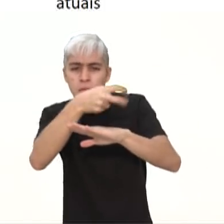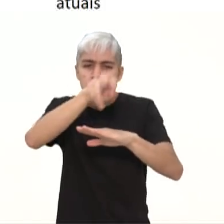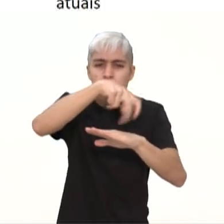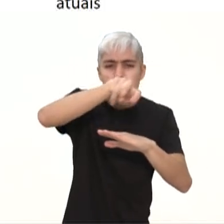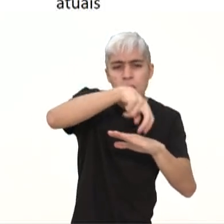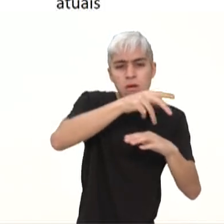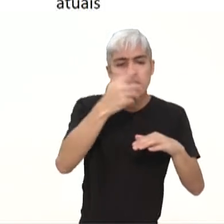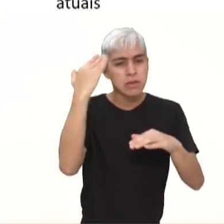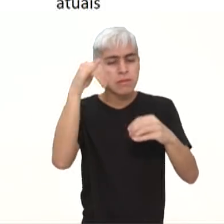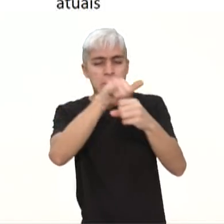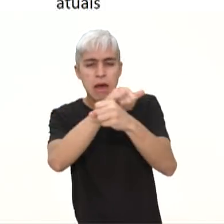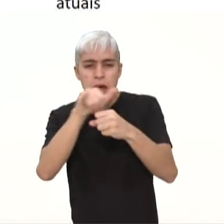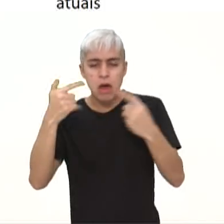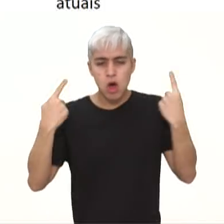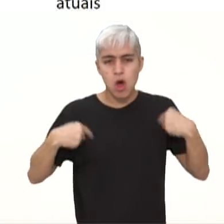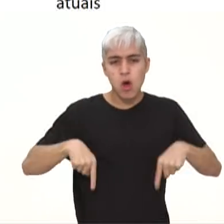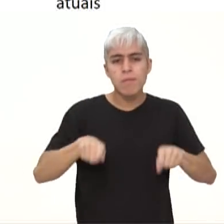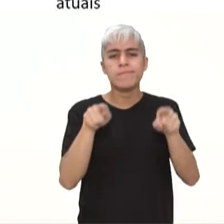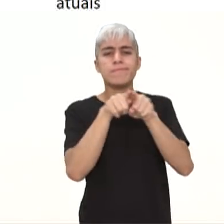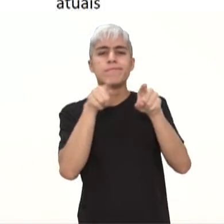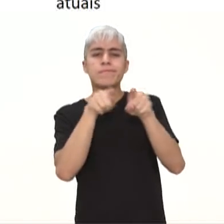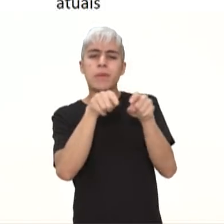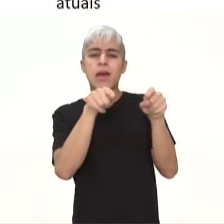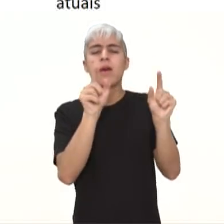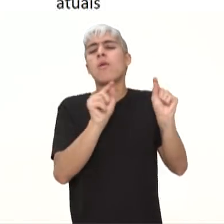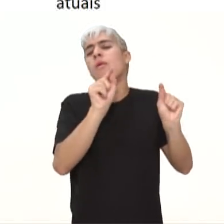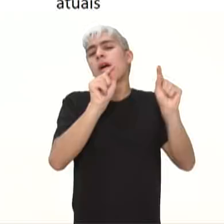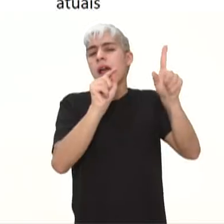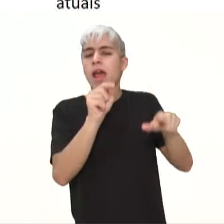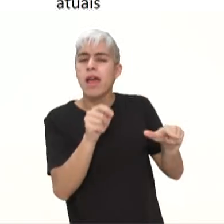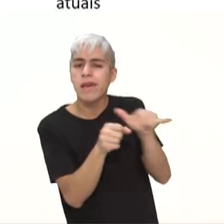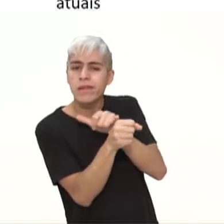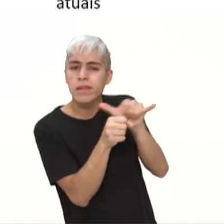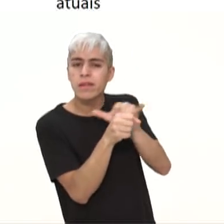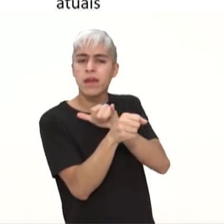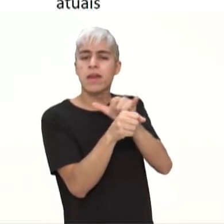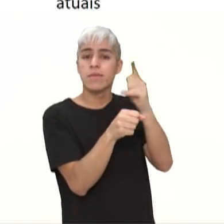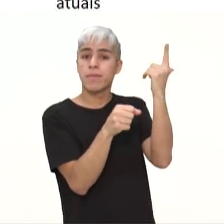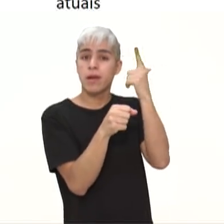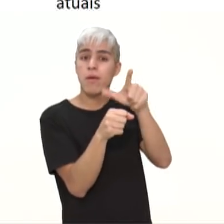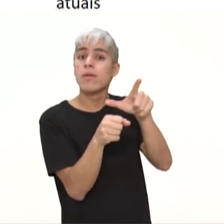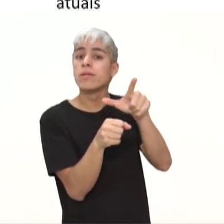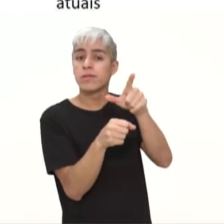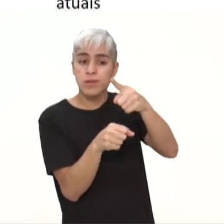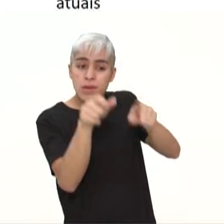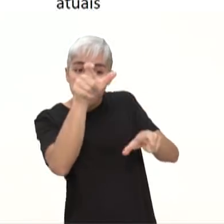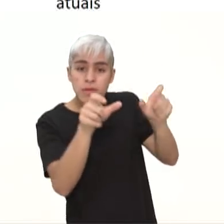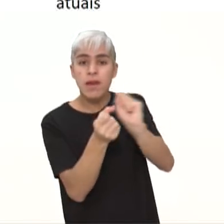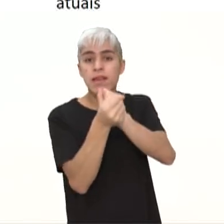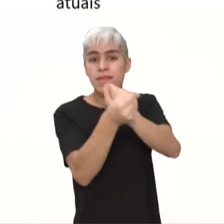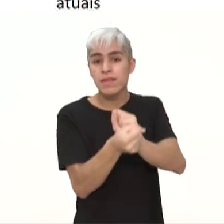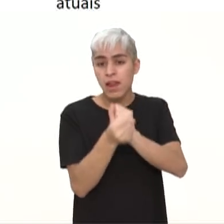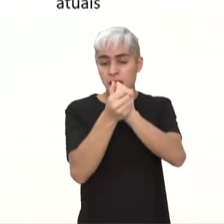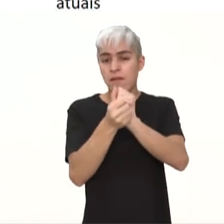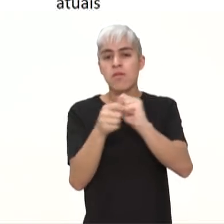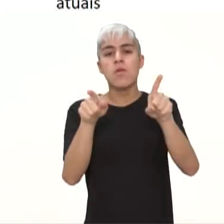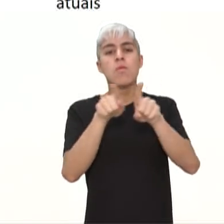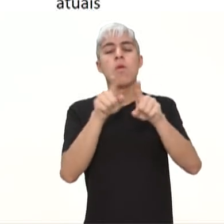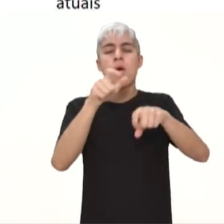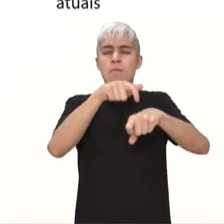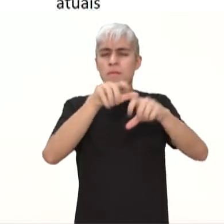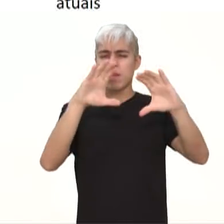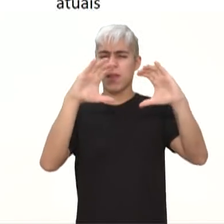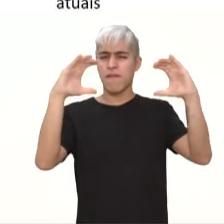sobrevivência, e também ele era usado ali para garantir ali como uma forma de treinamento para alguns escravos que poderiam fazer ali durante